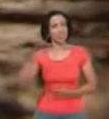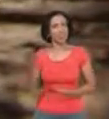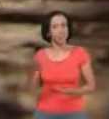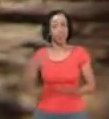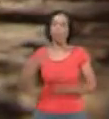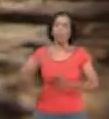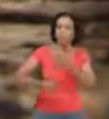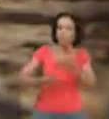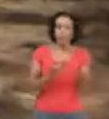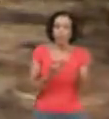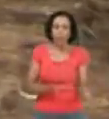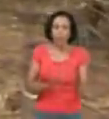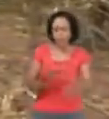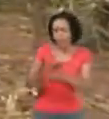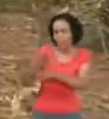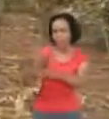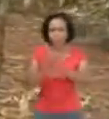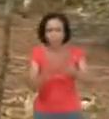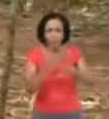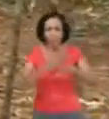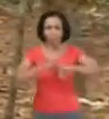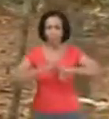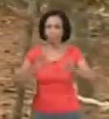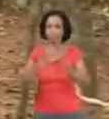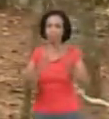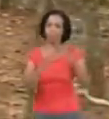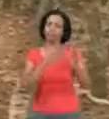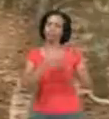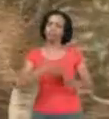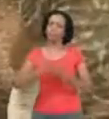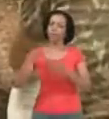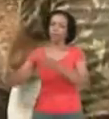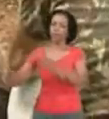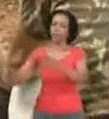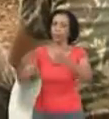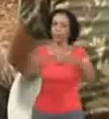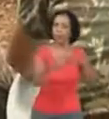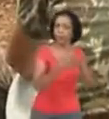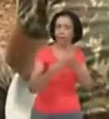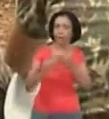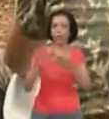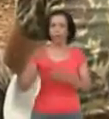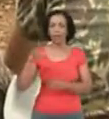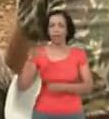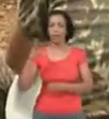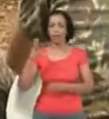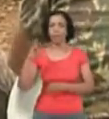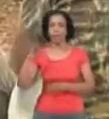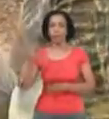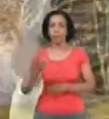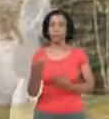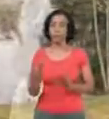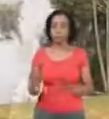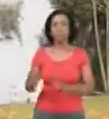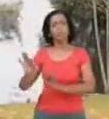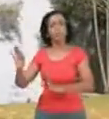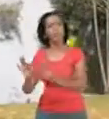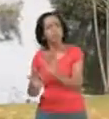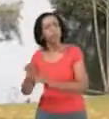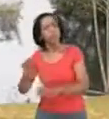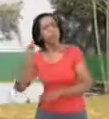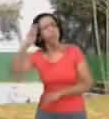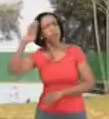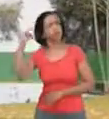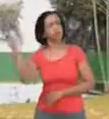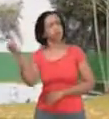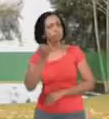para desenvolverem o trabalho missionário nessas comunidades. O Projeto Radical Amazônia é uma ferramenta